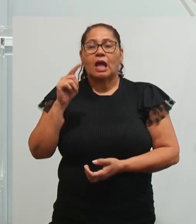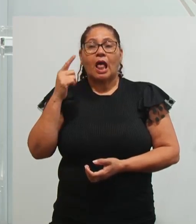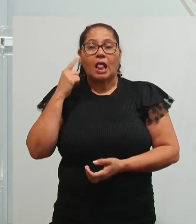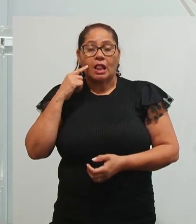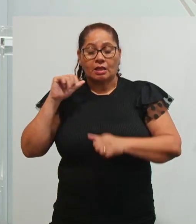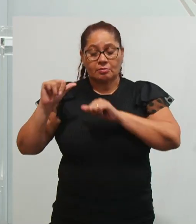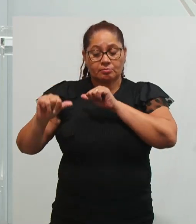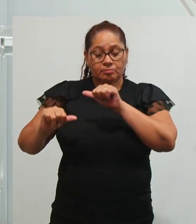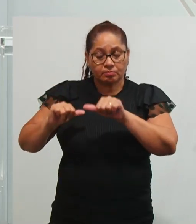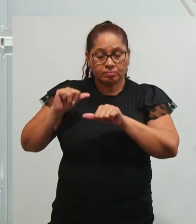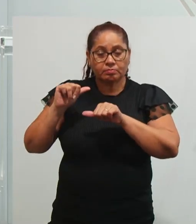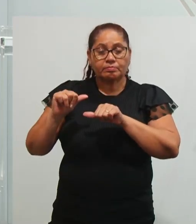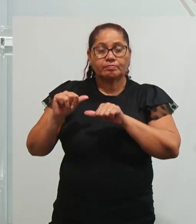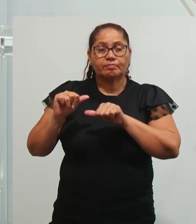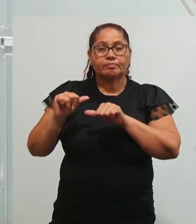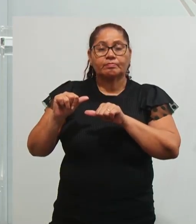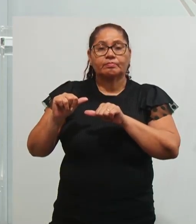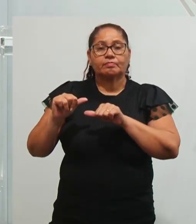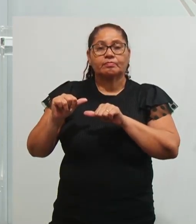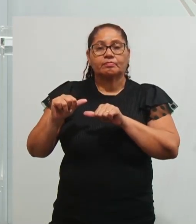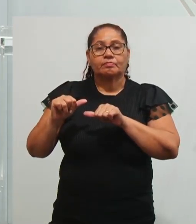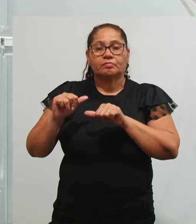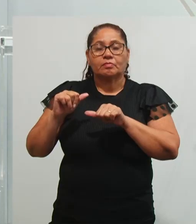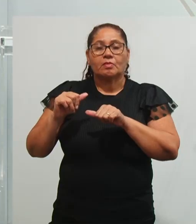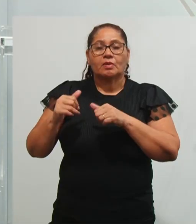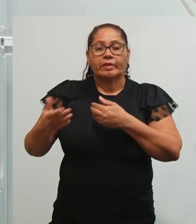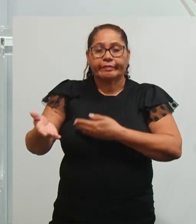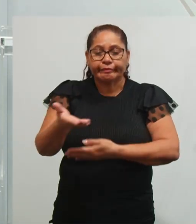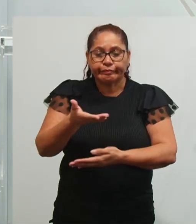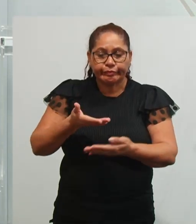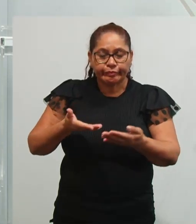com esse viés, né, de intervenção